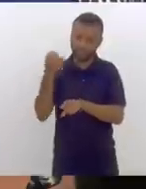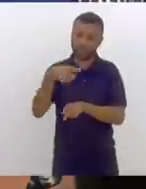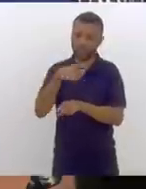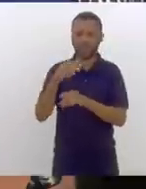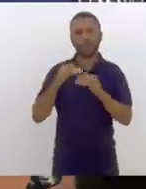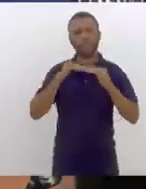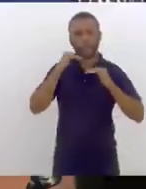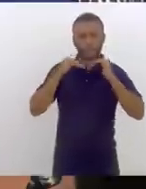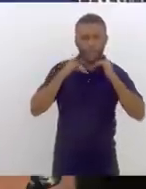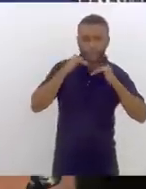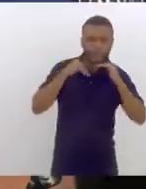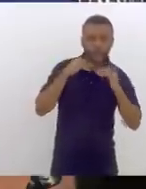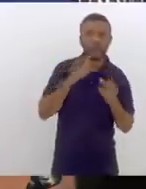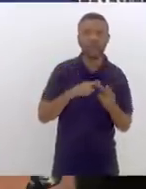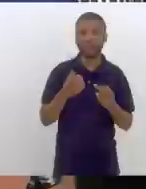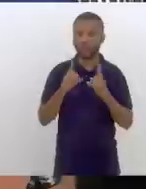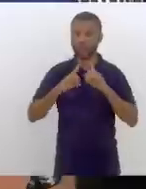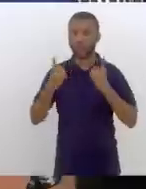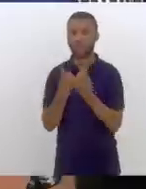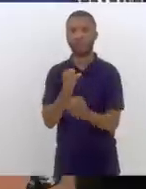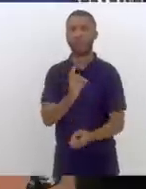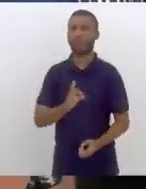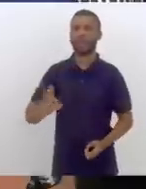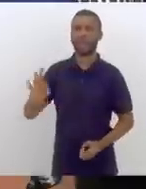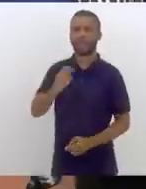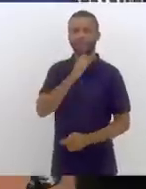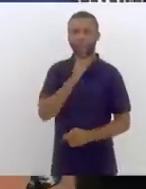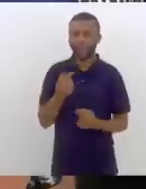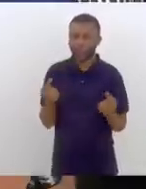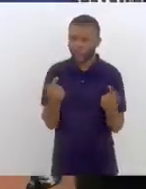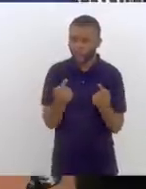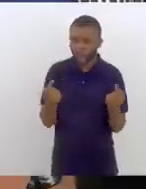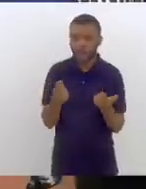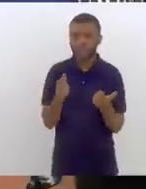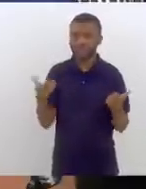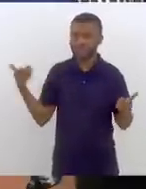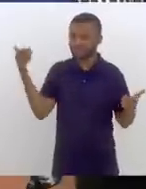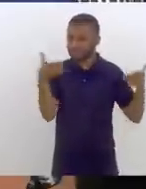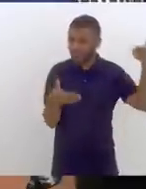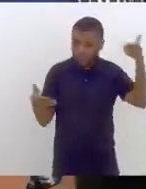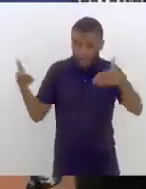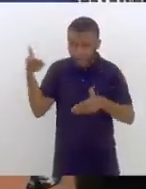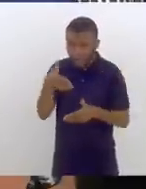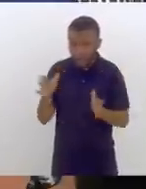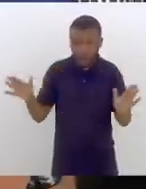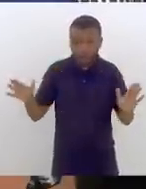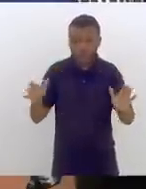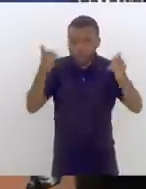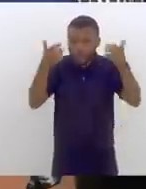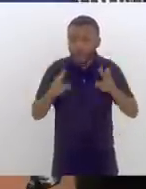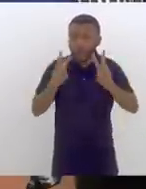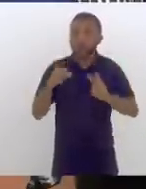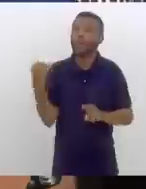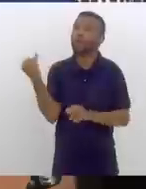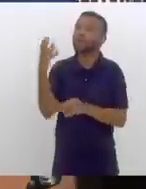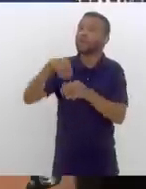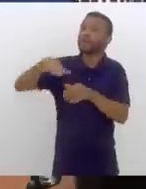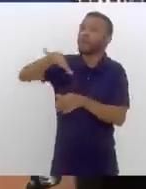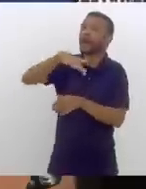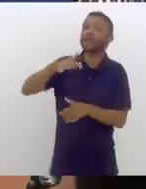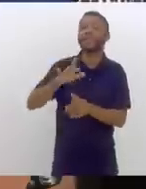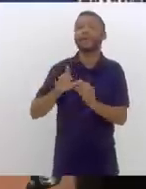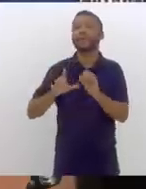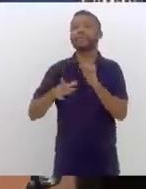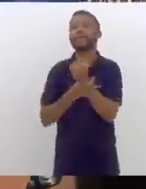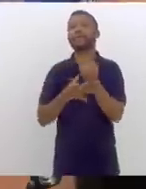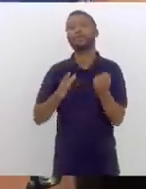nem do nosso departamento ninguém vem para cá para poder falar sobre a importância do de gás de Segurança Pública porque Polícia Militar